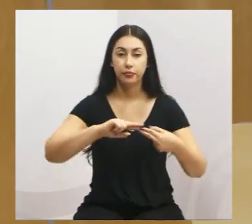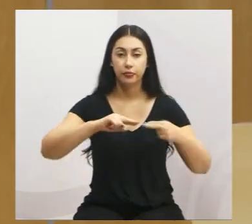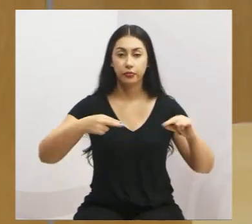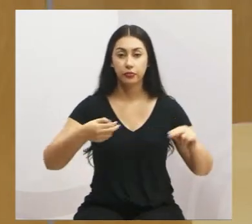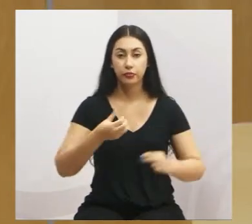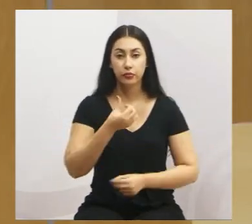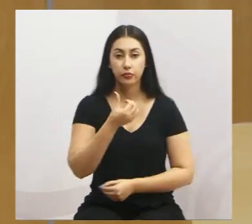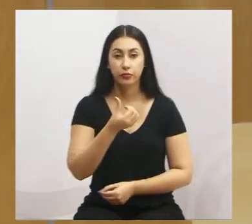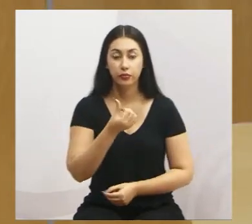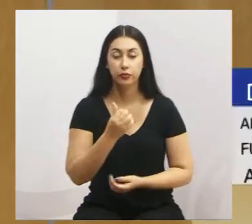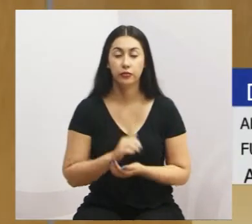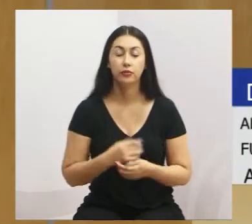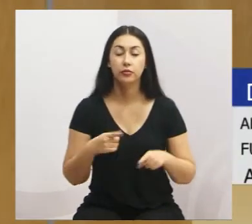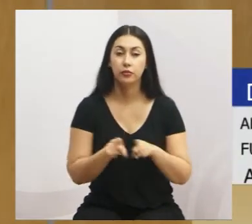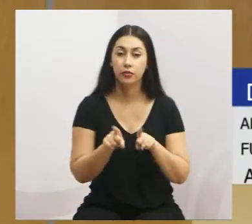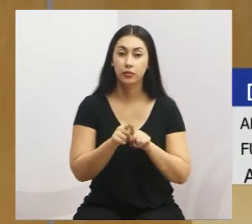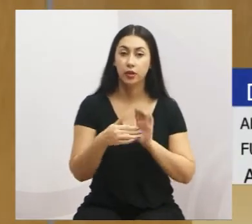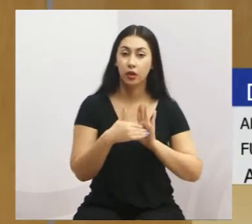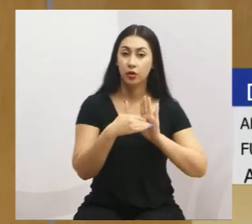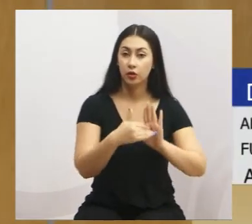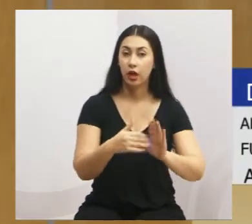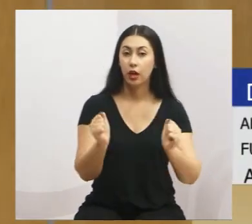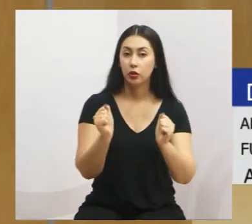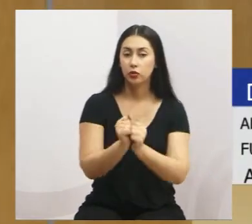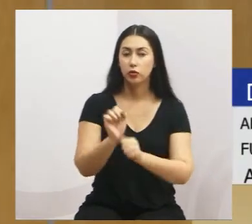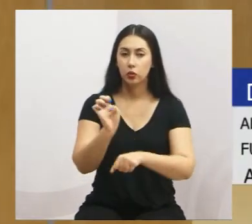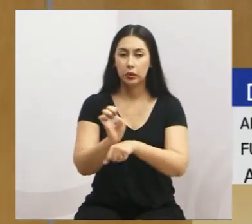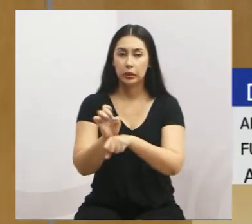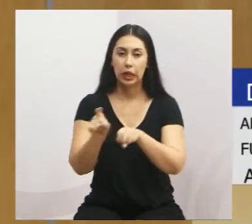6º, articular-se com o Estado e a União